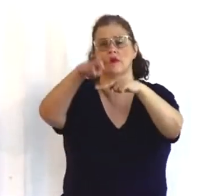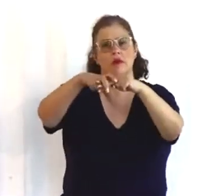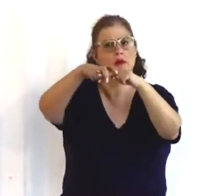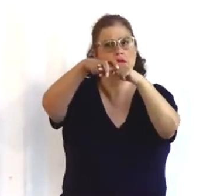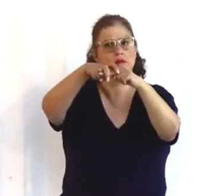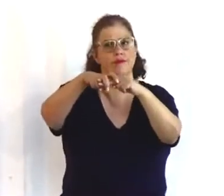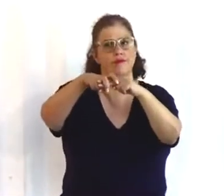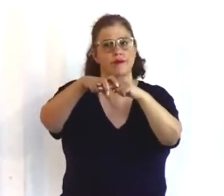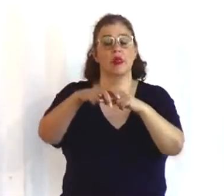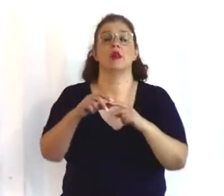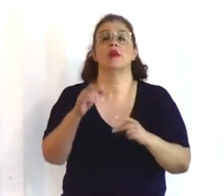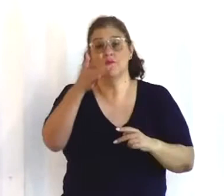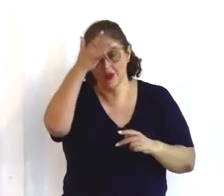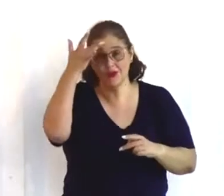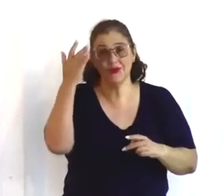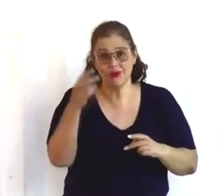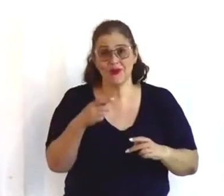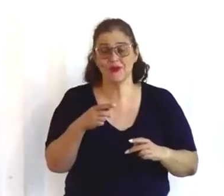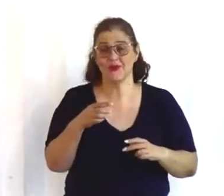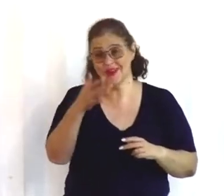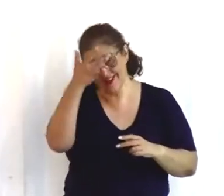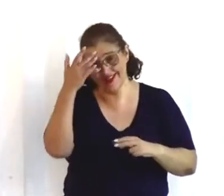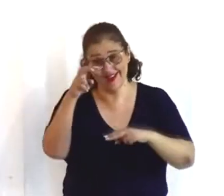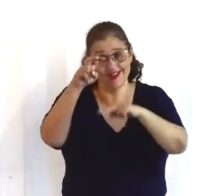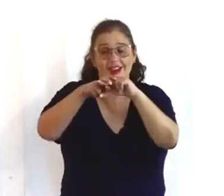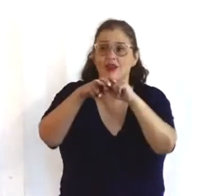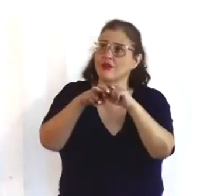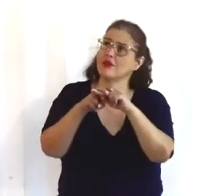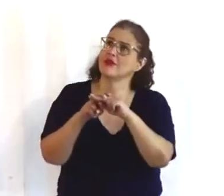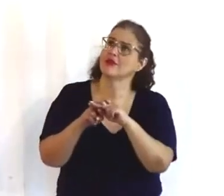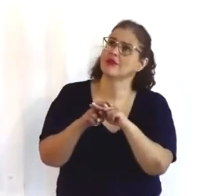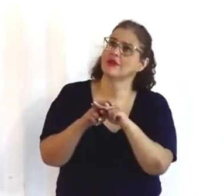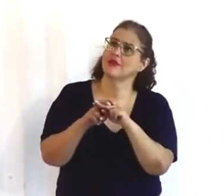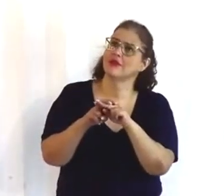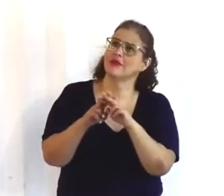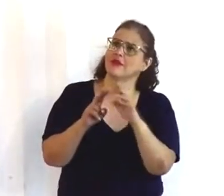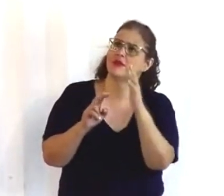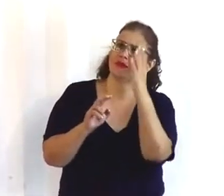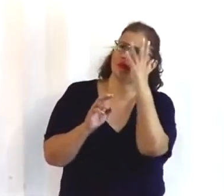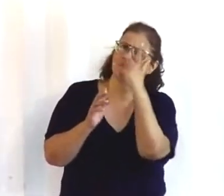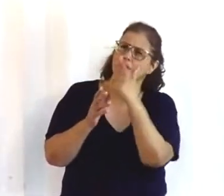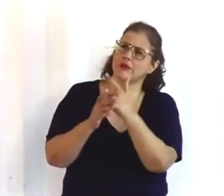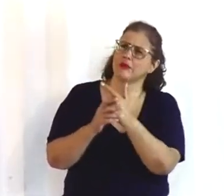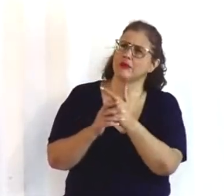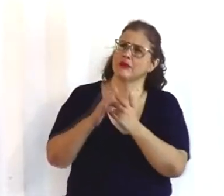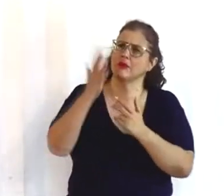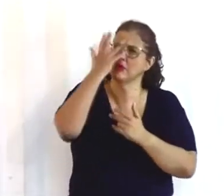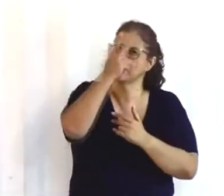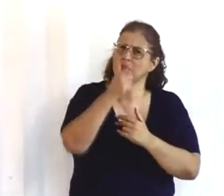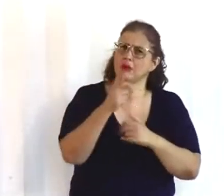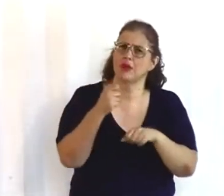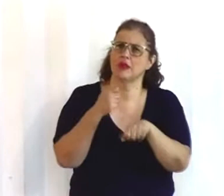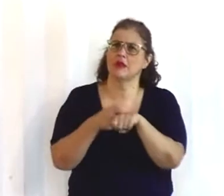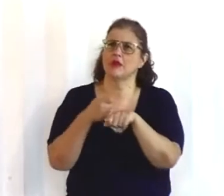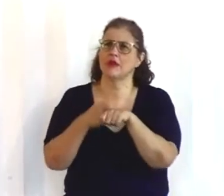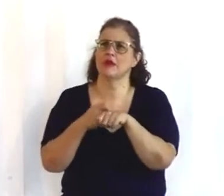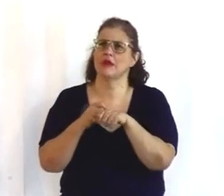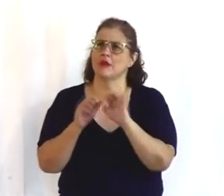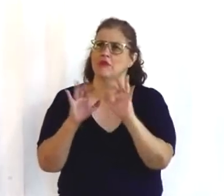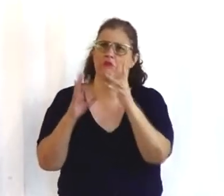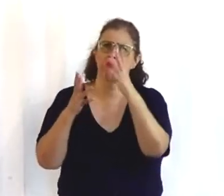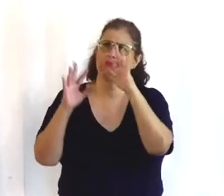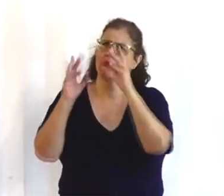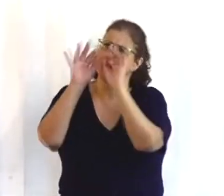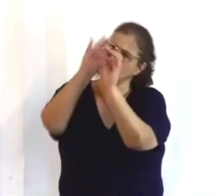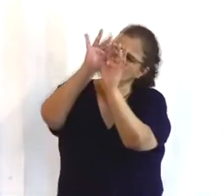se acha sentado no trono é semelhante no aspecto à pedra de jaspe e de sardônio, e ao redor do trono há um arco-íris